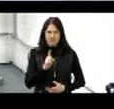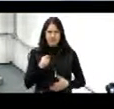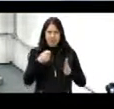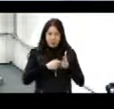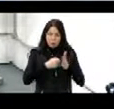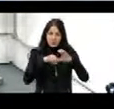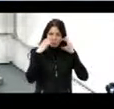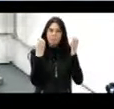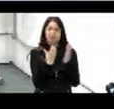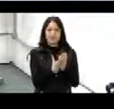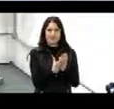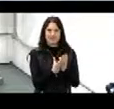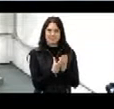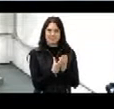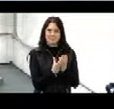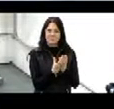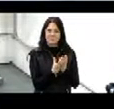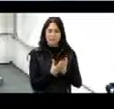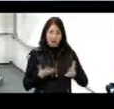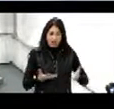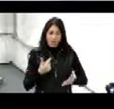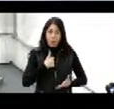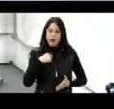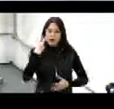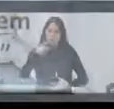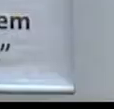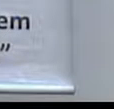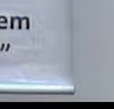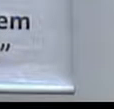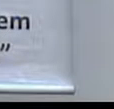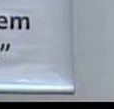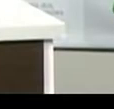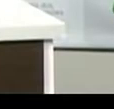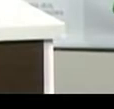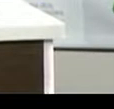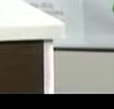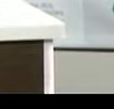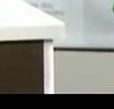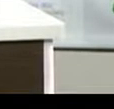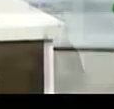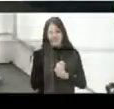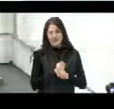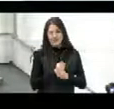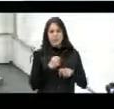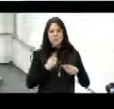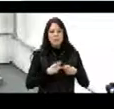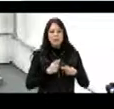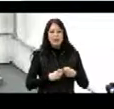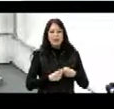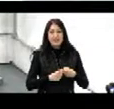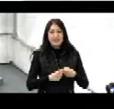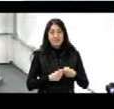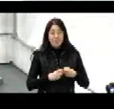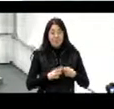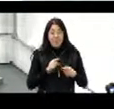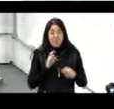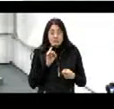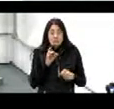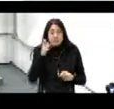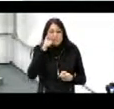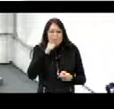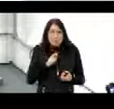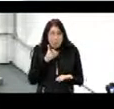E de agora de vereador, perpassa a luta. Agora é o compromisso, porque a gente está com meio caminho andado, eu